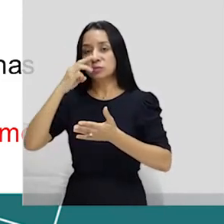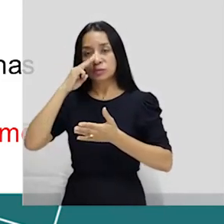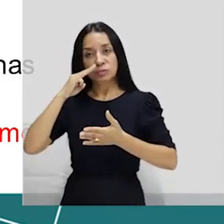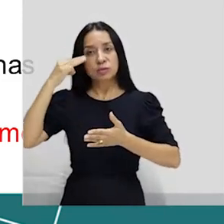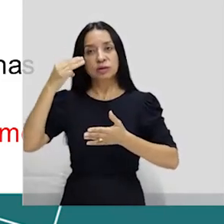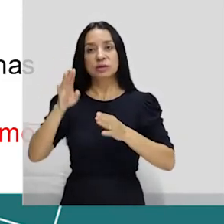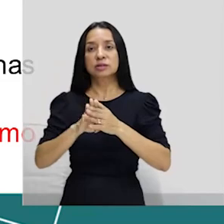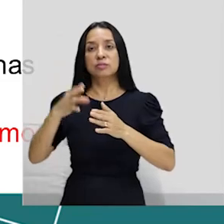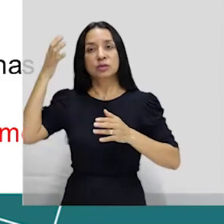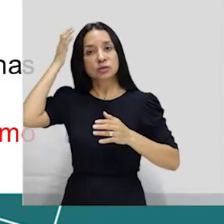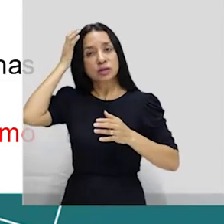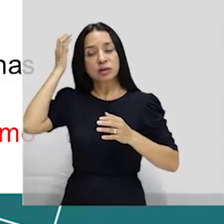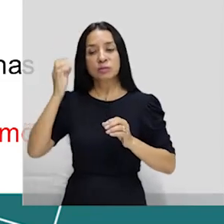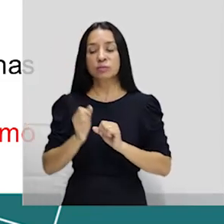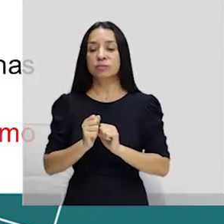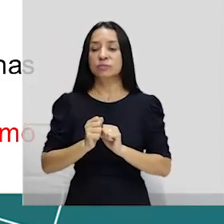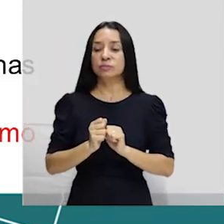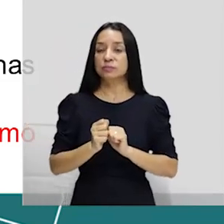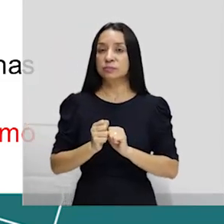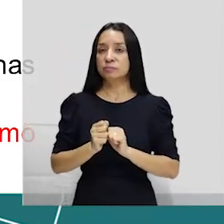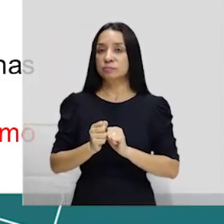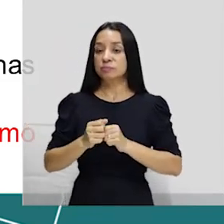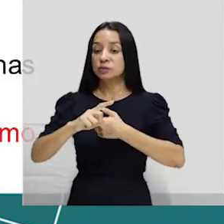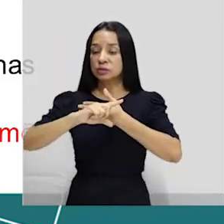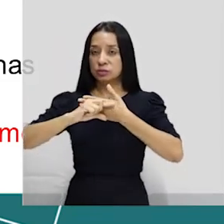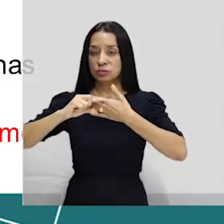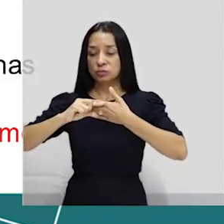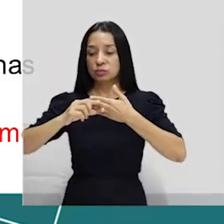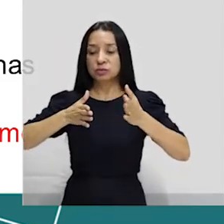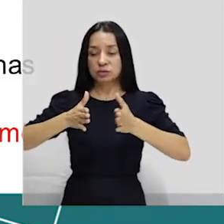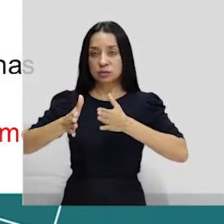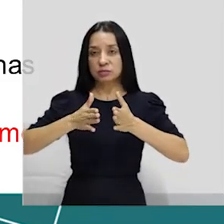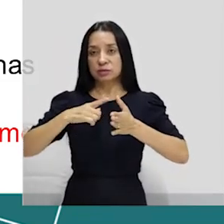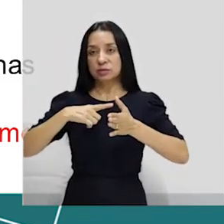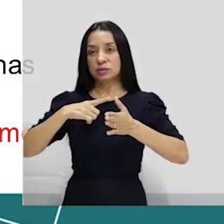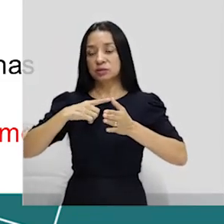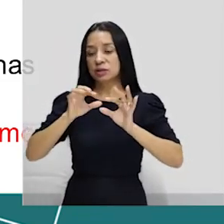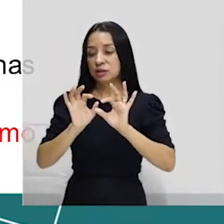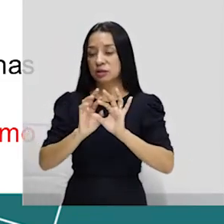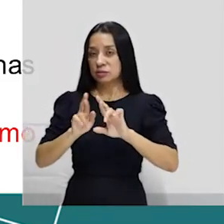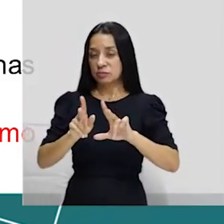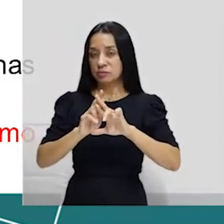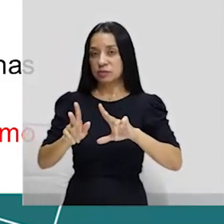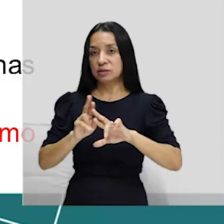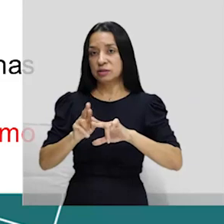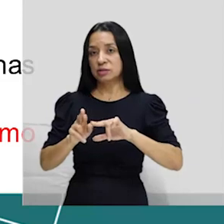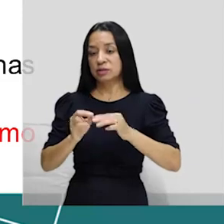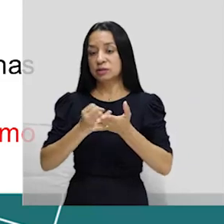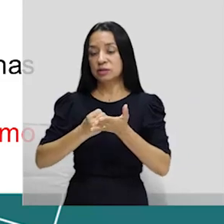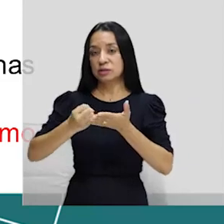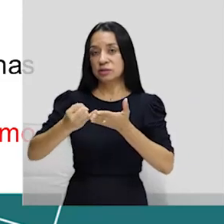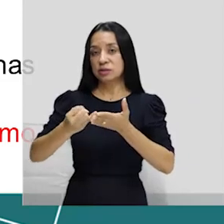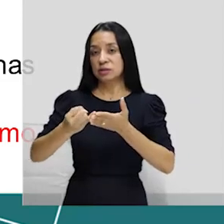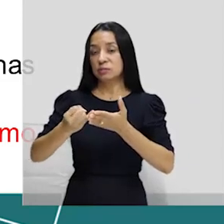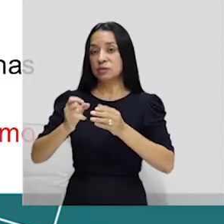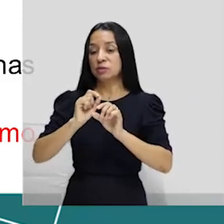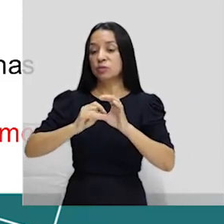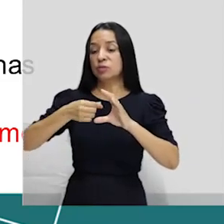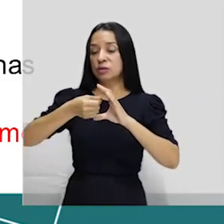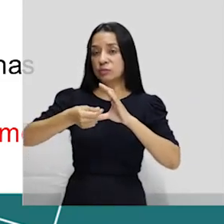O capitalismo evoluiu gradativamente e foi se transformando à medida que novas dificuldades surgiam,